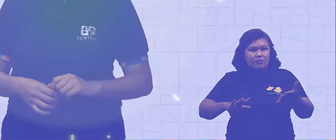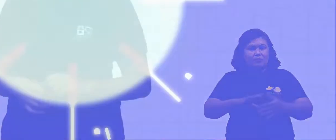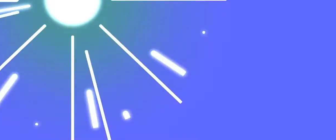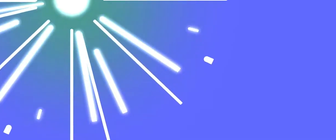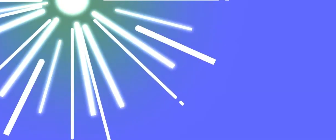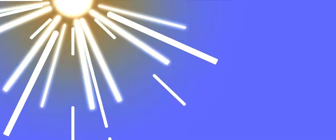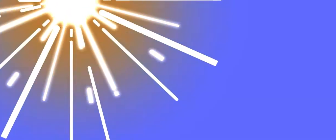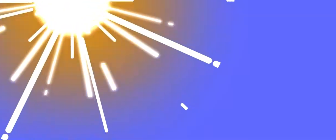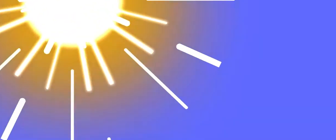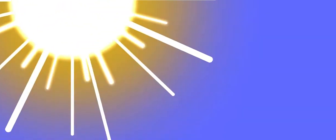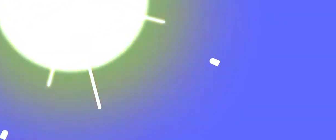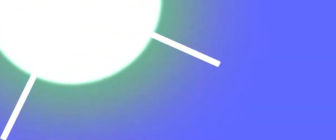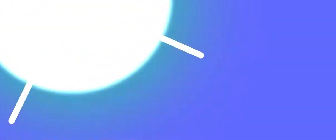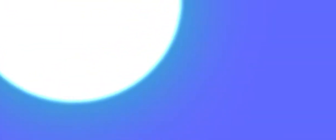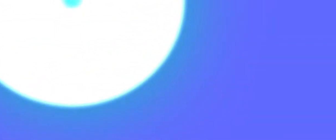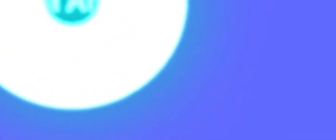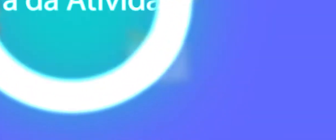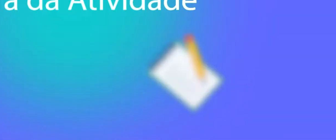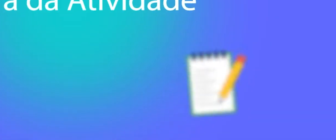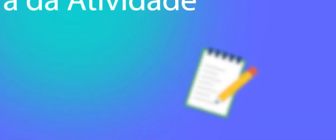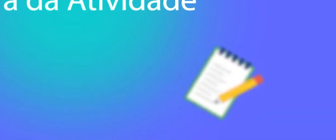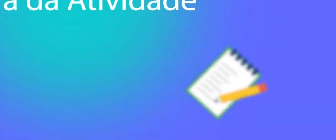atividade.